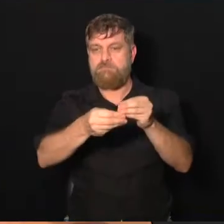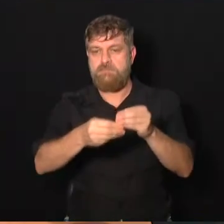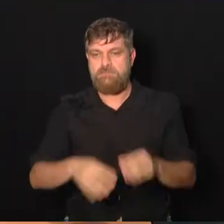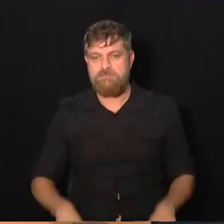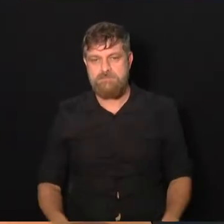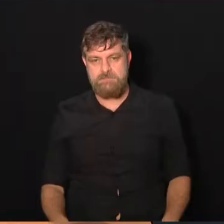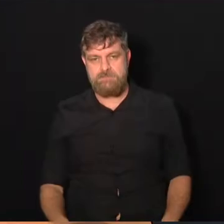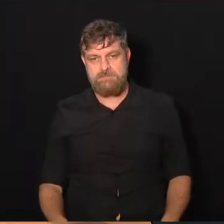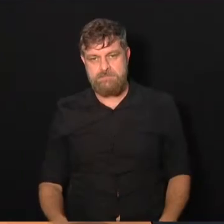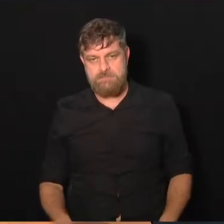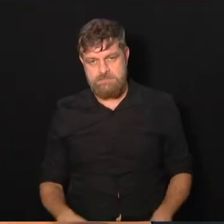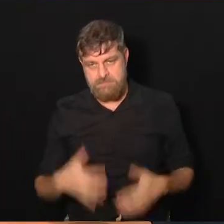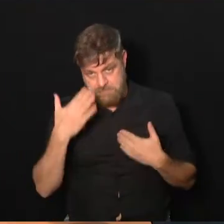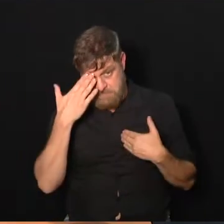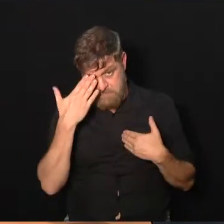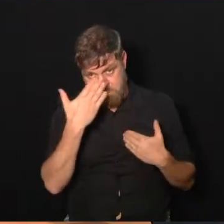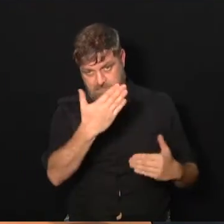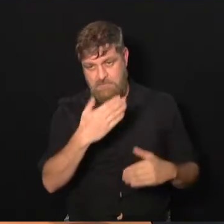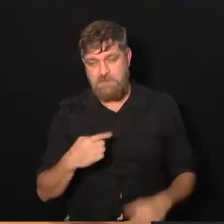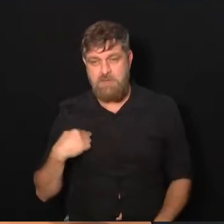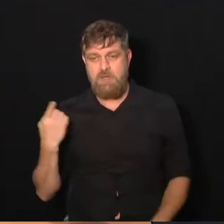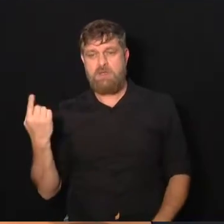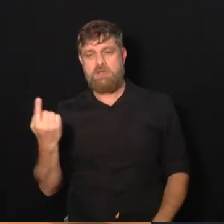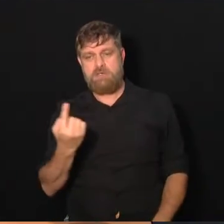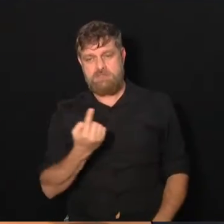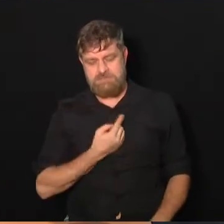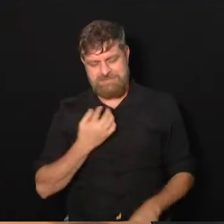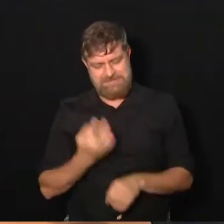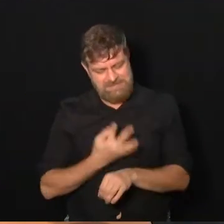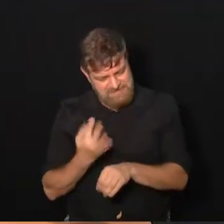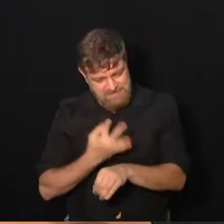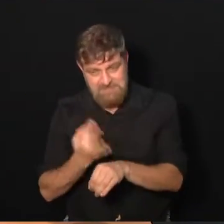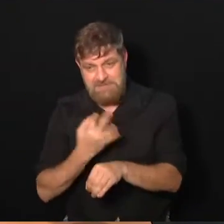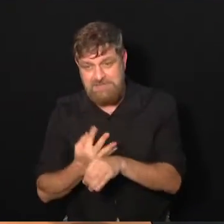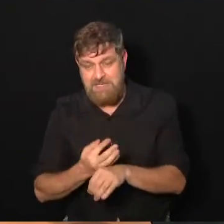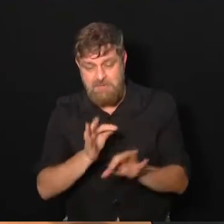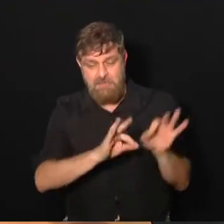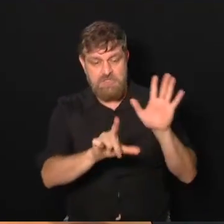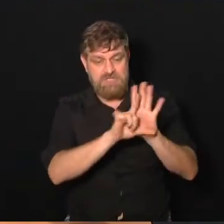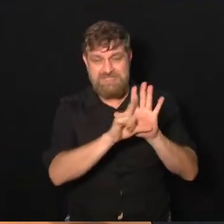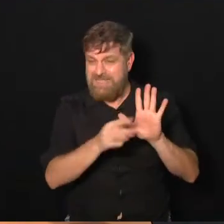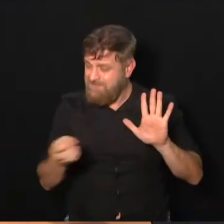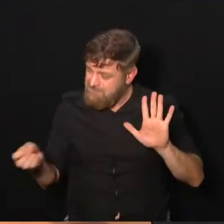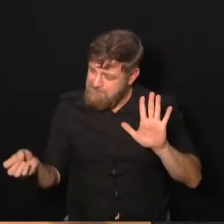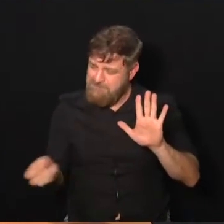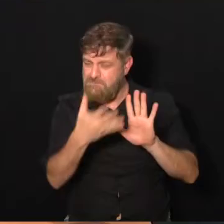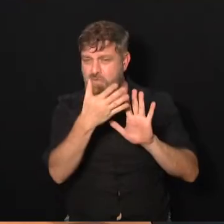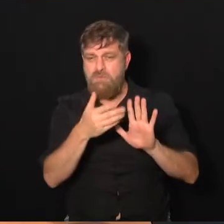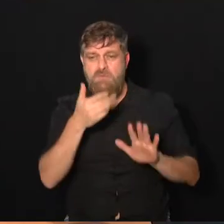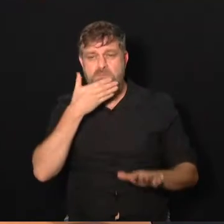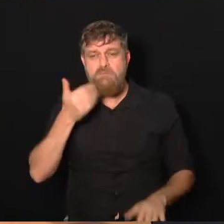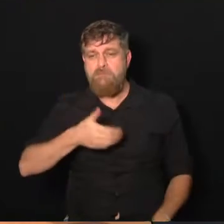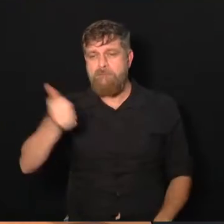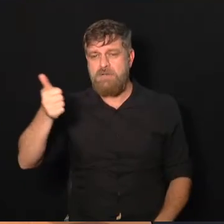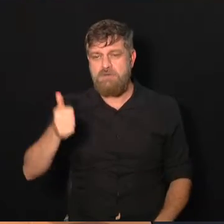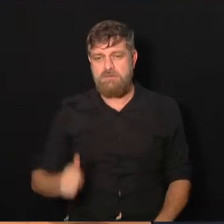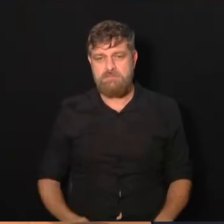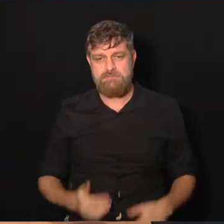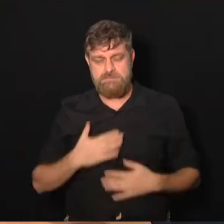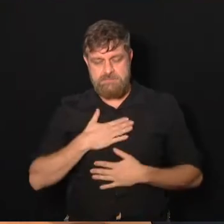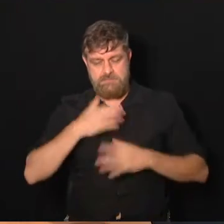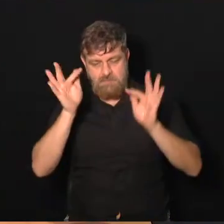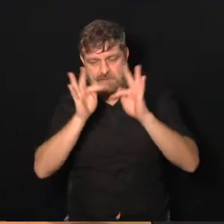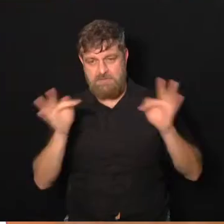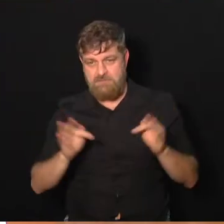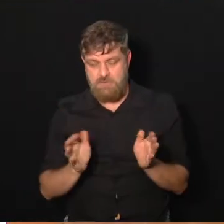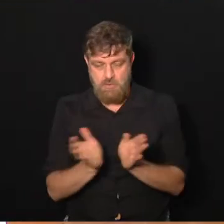Muito obrigado. Com certeza a gente vai buscar o melhor nesse projeto de lei. E fico feliz pela presença dos senhores,